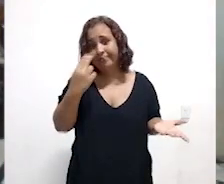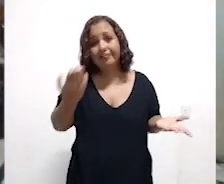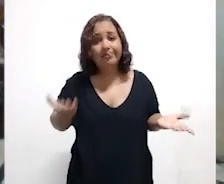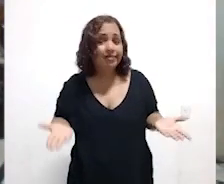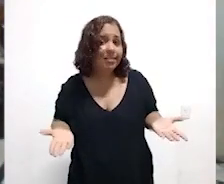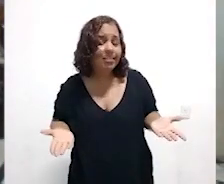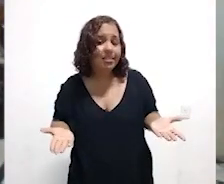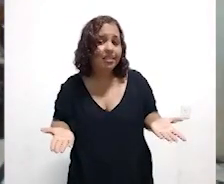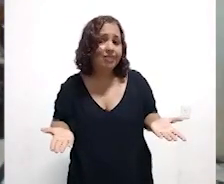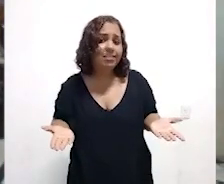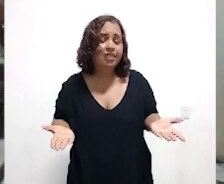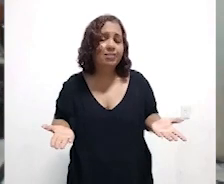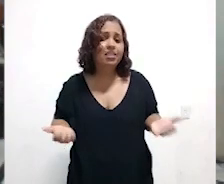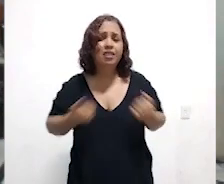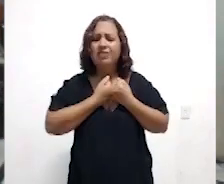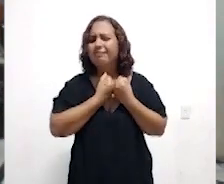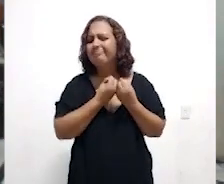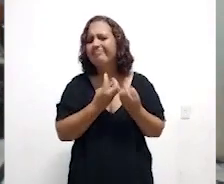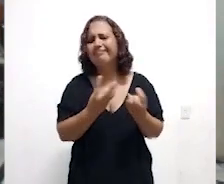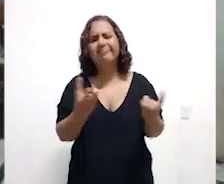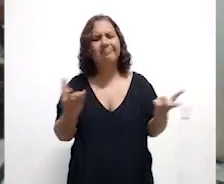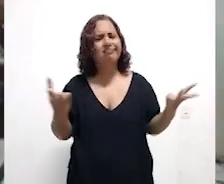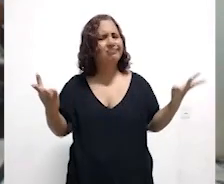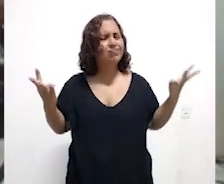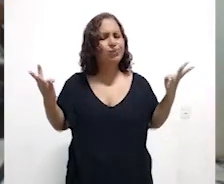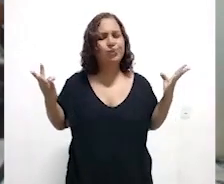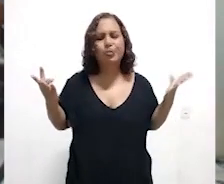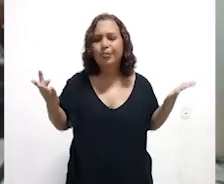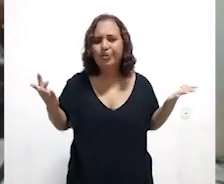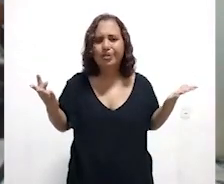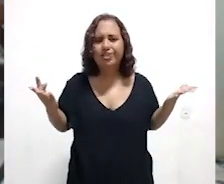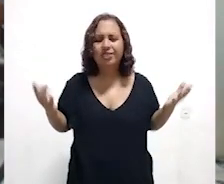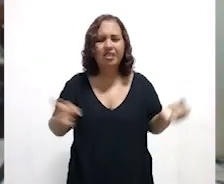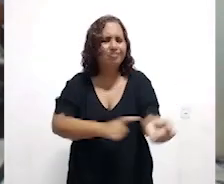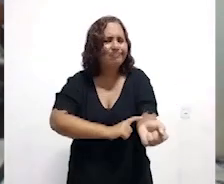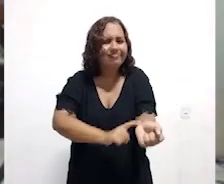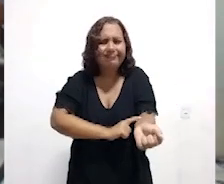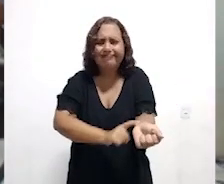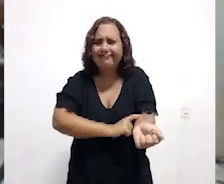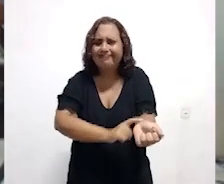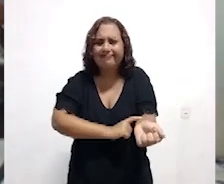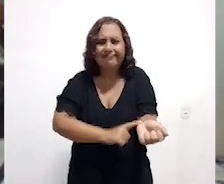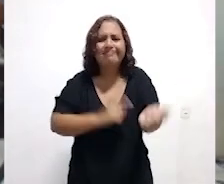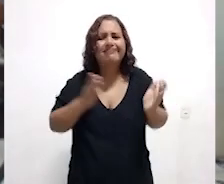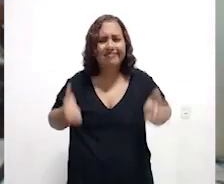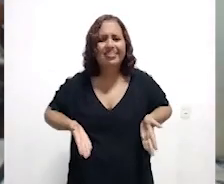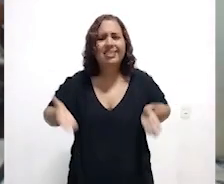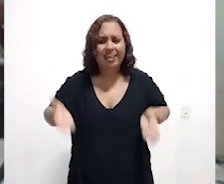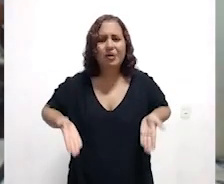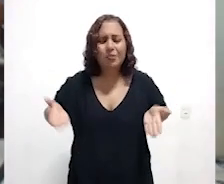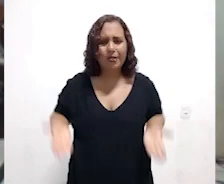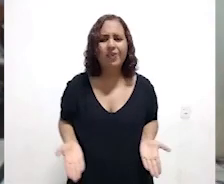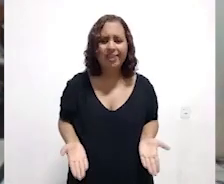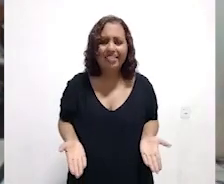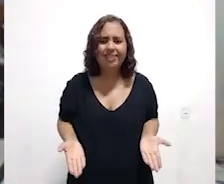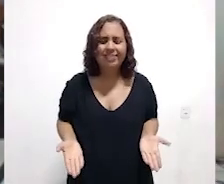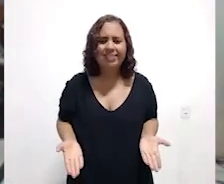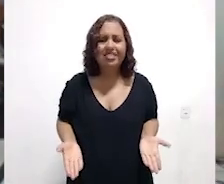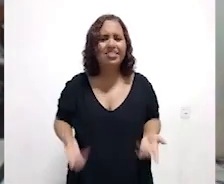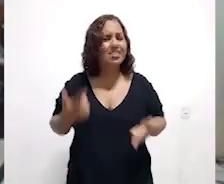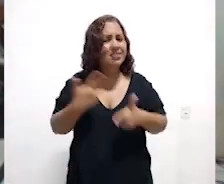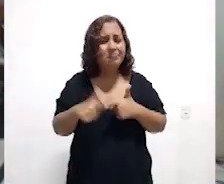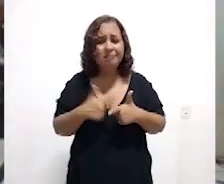muitos estão passando por agonias agora, afligidos,